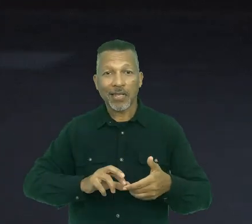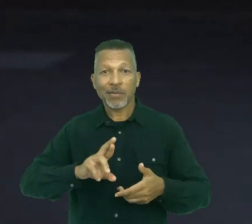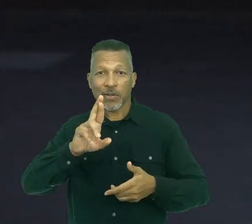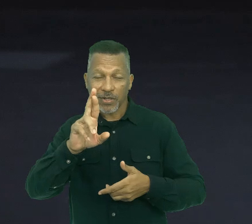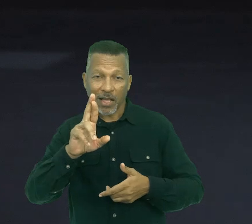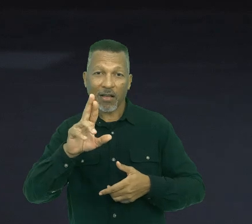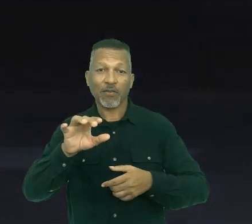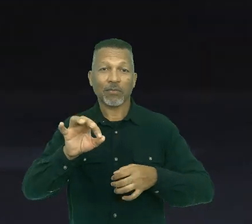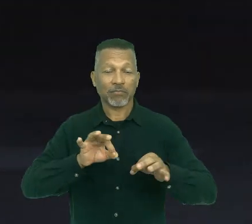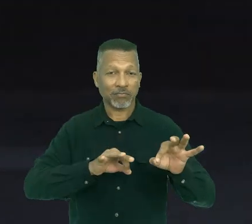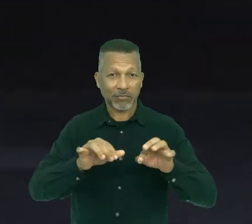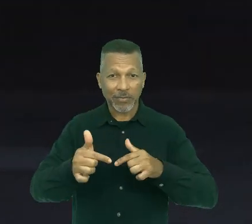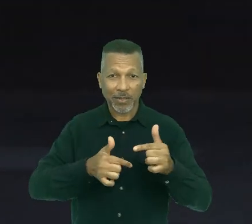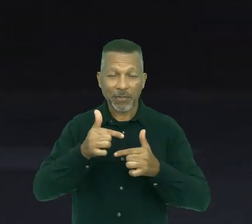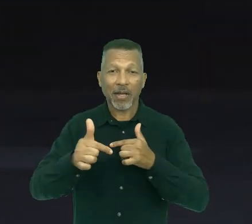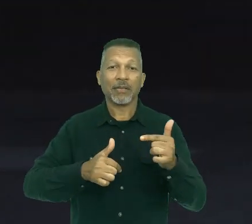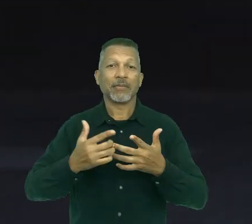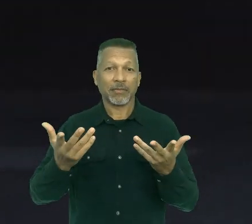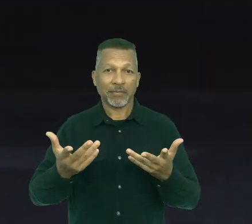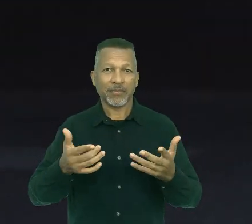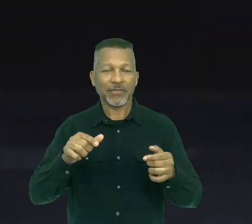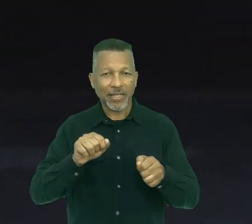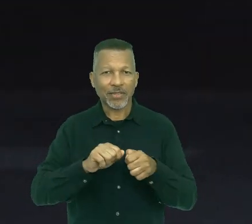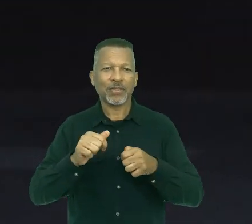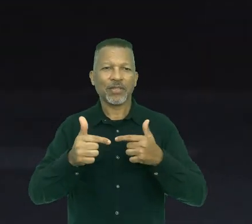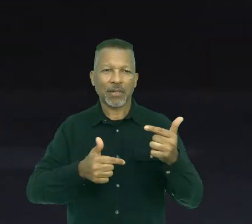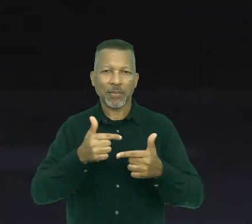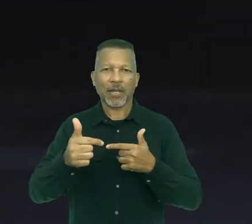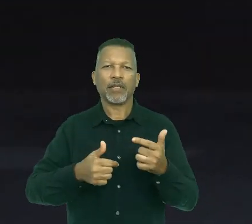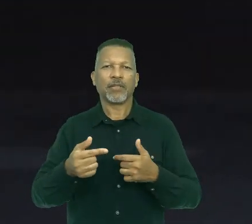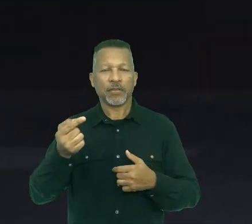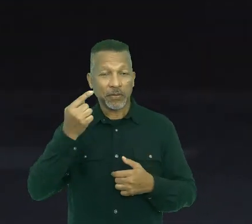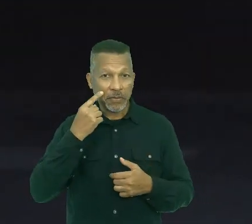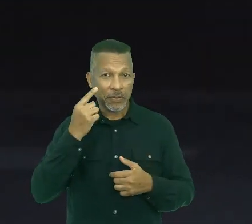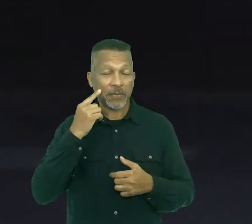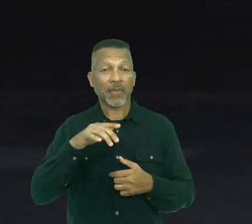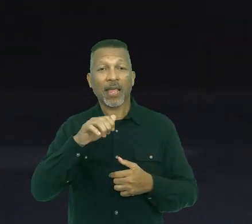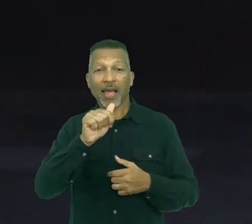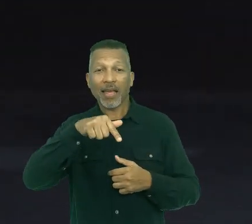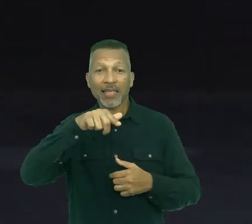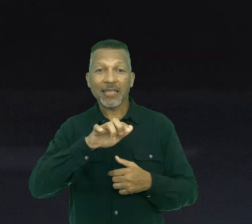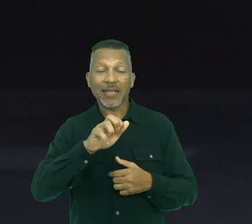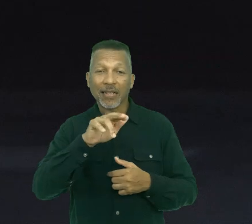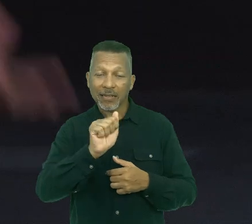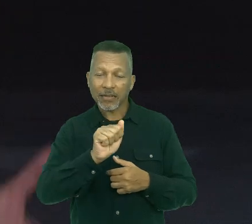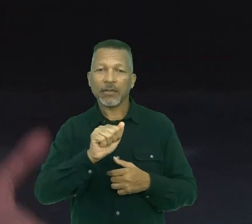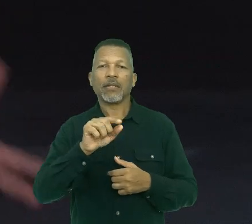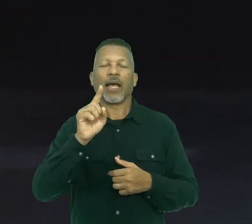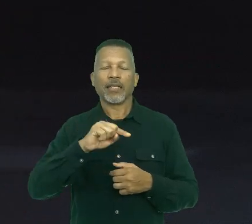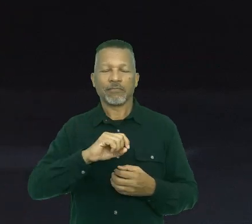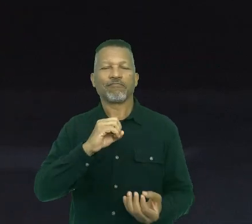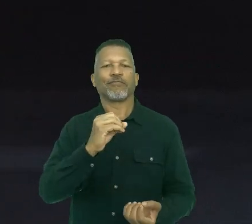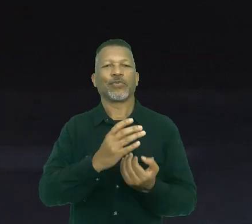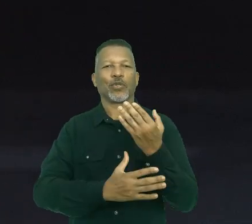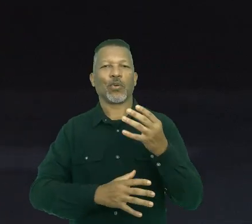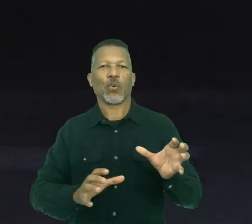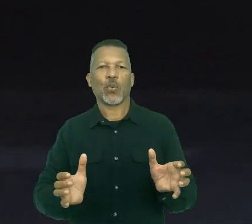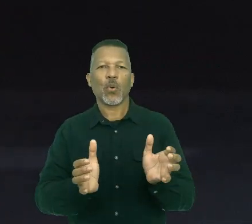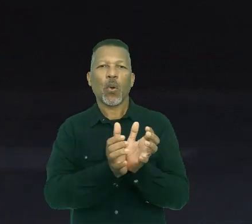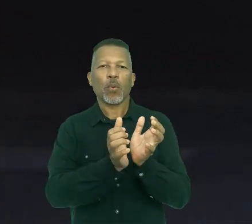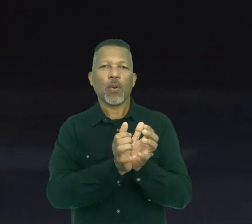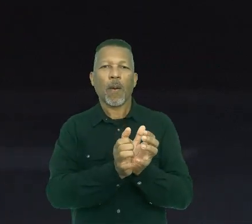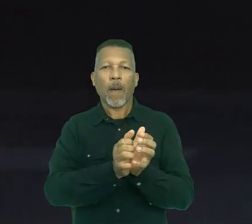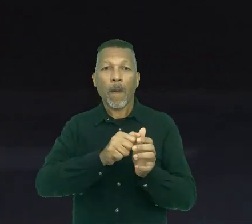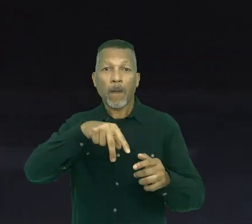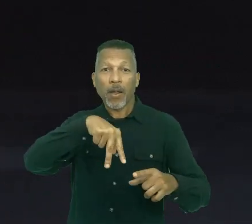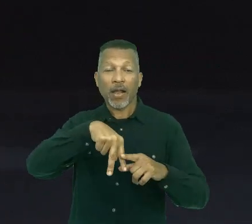espetáculo com a gente. A gente formou o primeiro espetáculo, que foi Nhaque, uma lição de queijo. E daí a gente criou o Grupo Perna de Palco, que